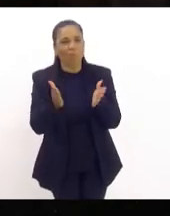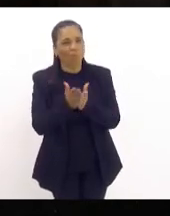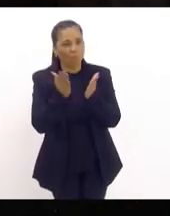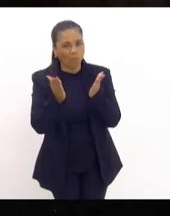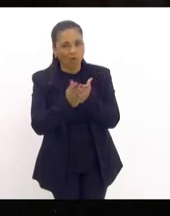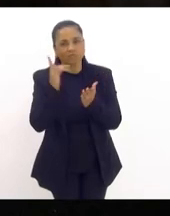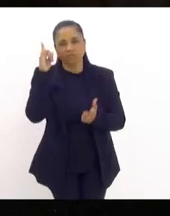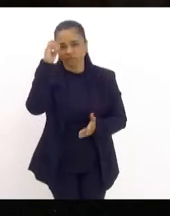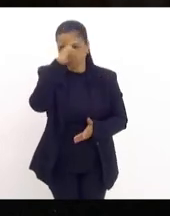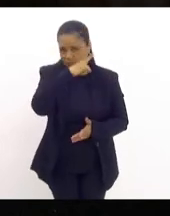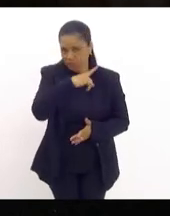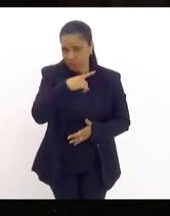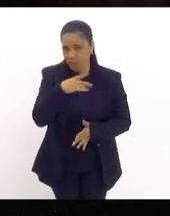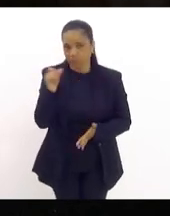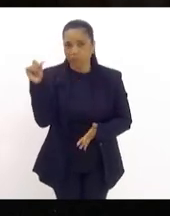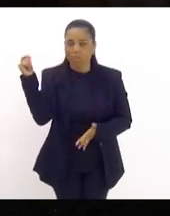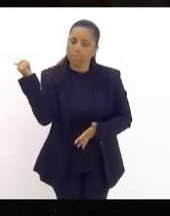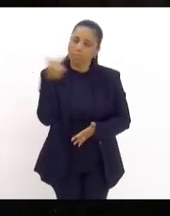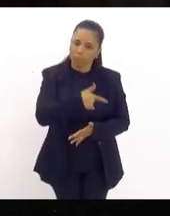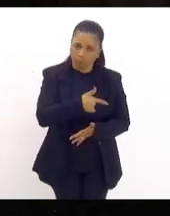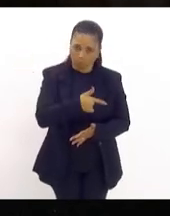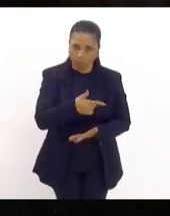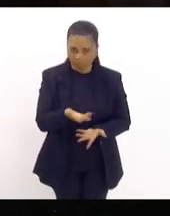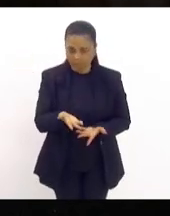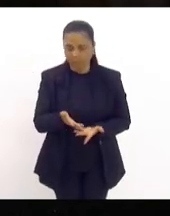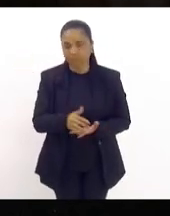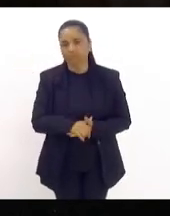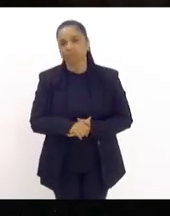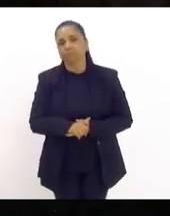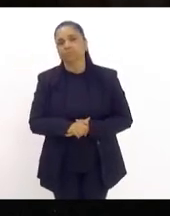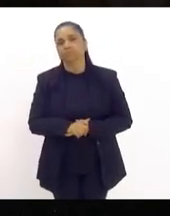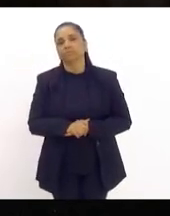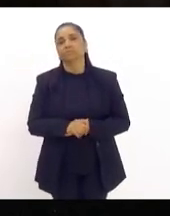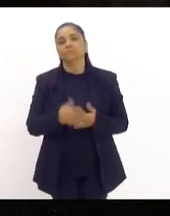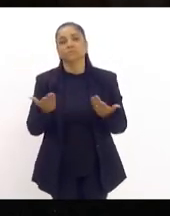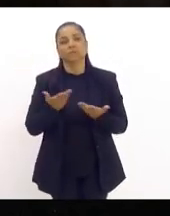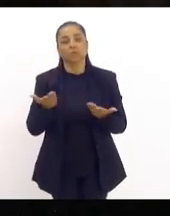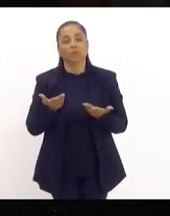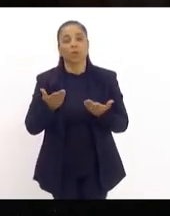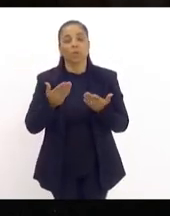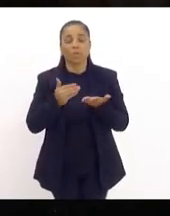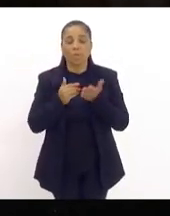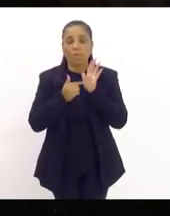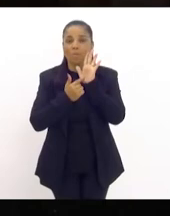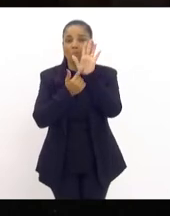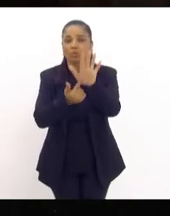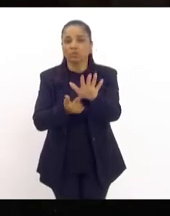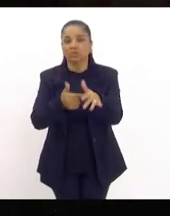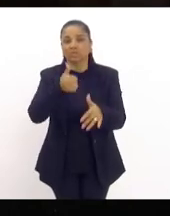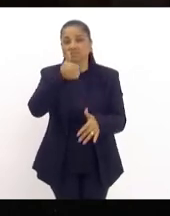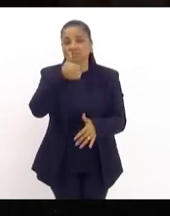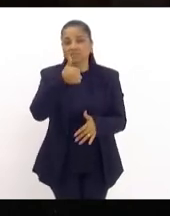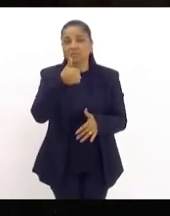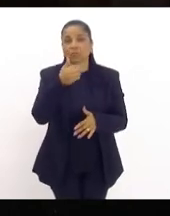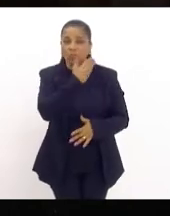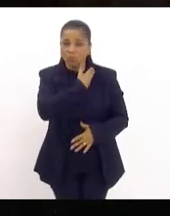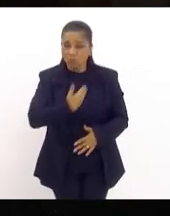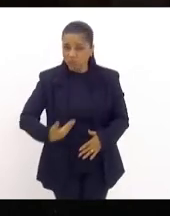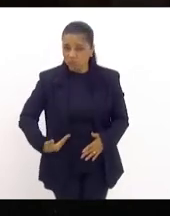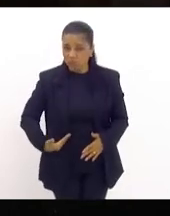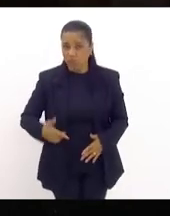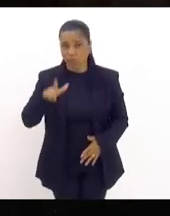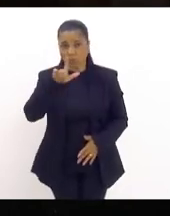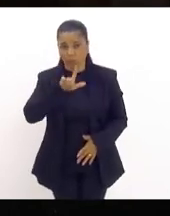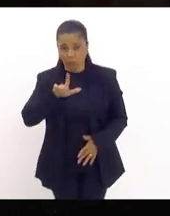muito importante a gente ressaltar o que esse governo fez nos primeiros 100 dias de